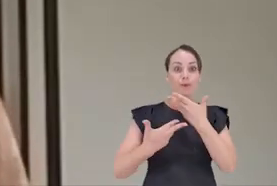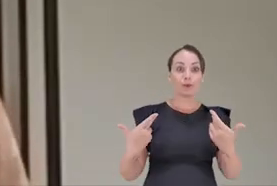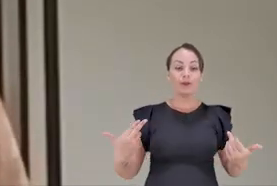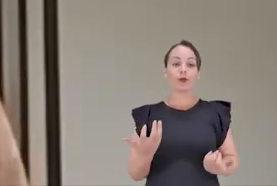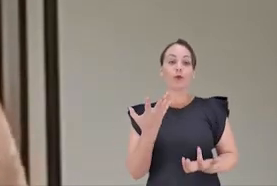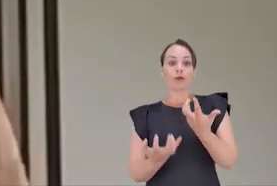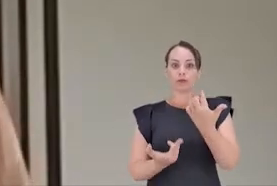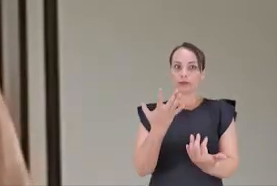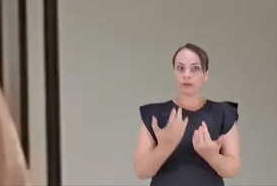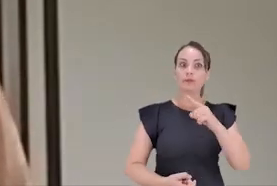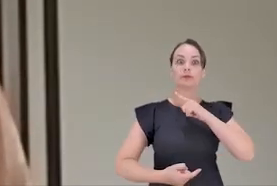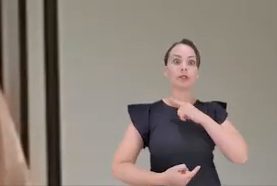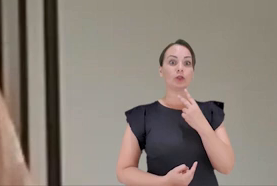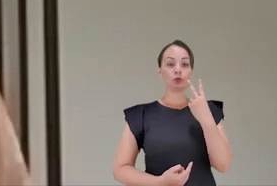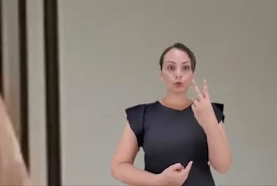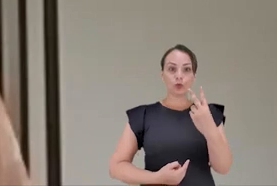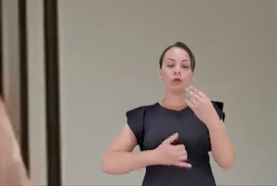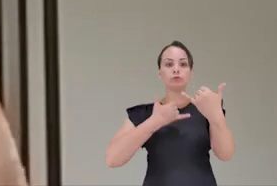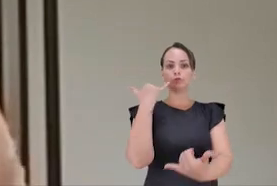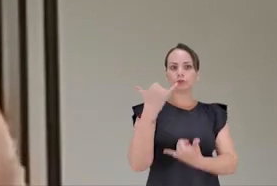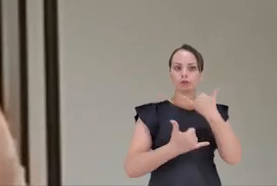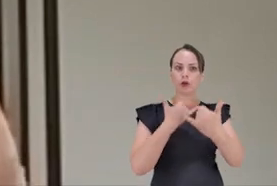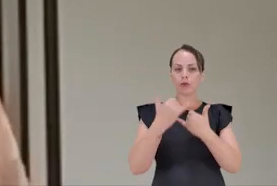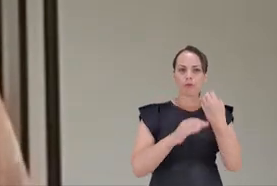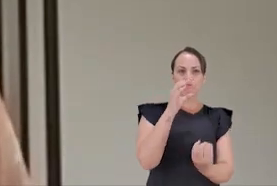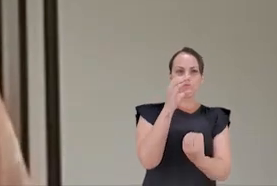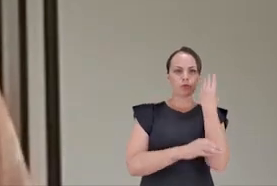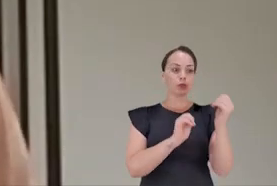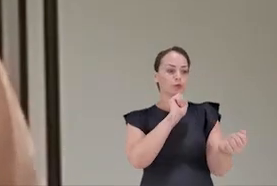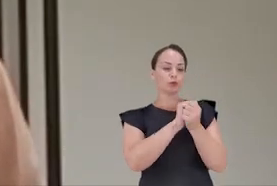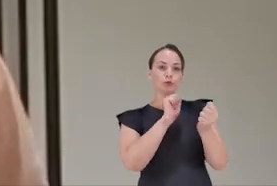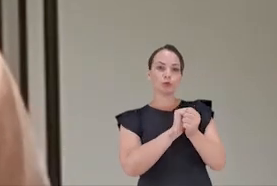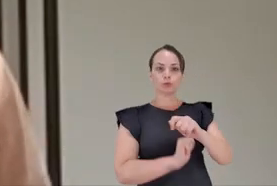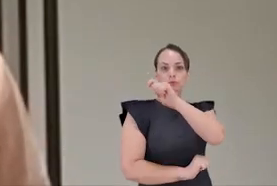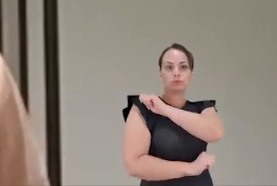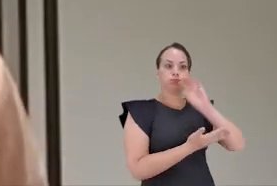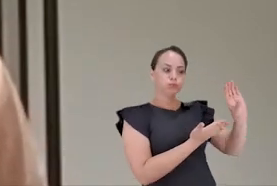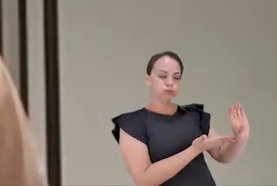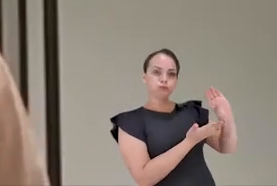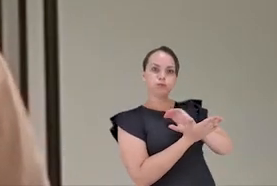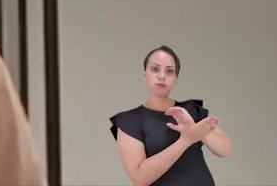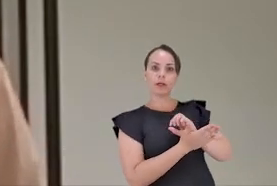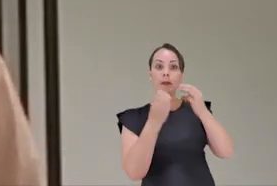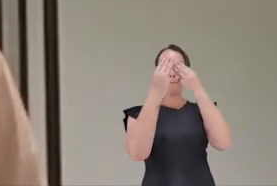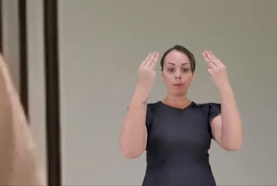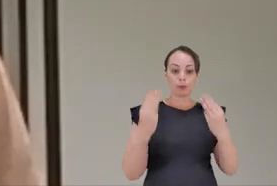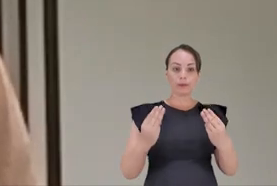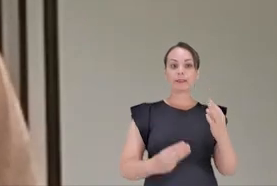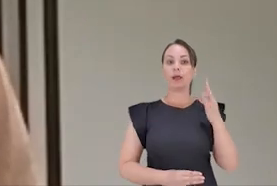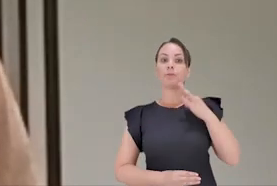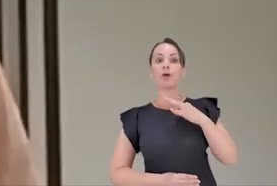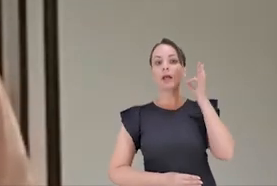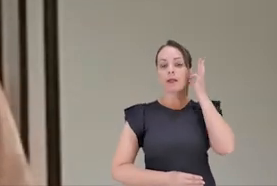nós vamos trazer 2 jogos que foram desenvolvidos em parceria com os bolsistas do Museu de História Natural de Campinas, com